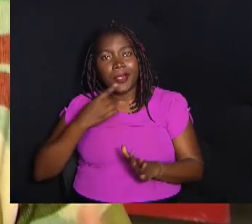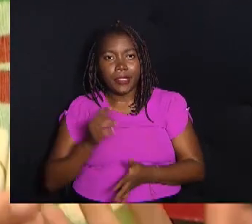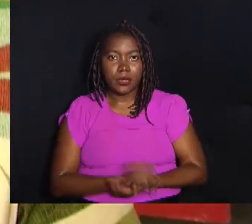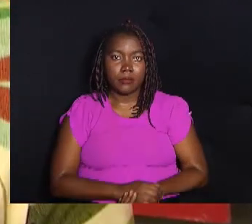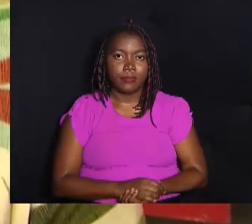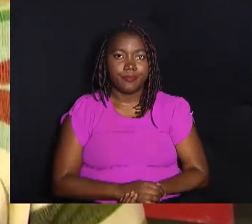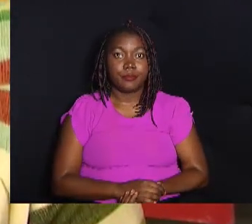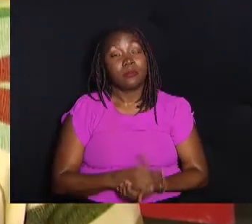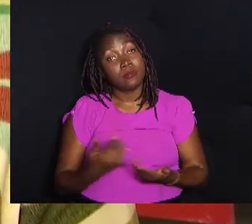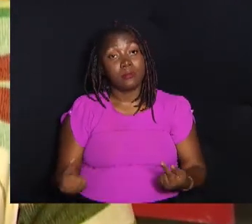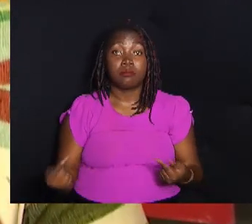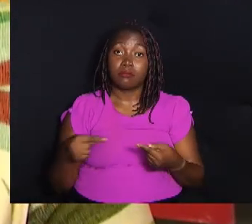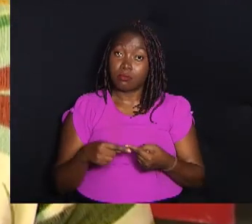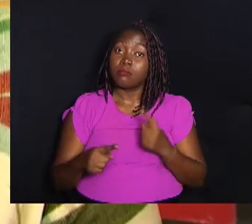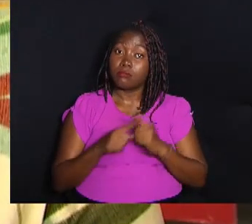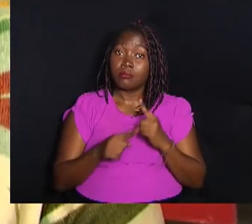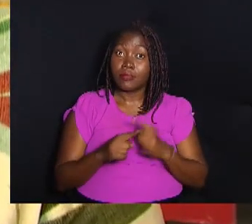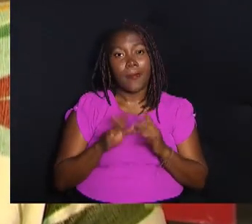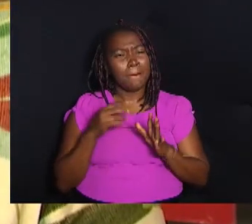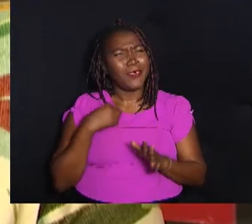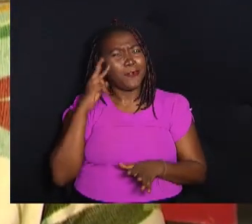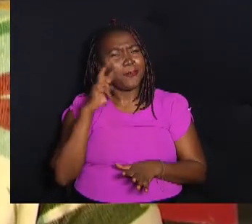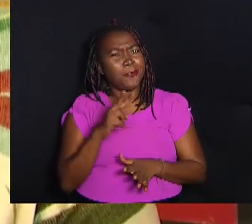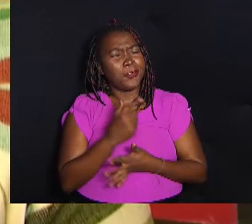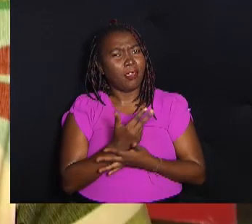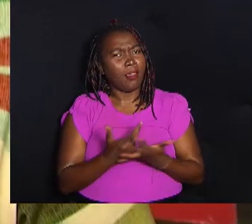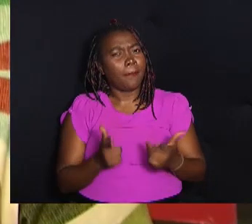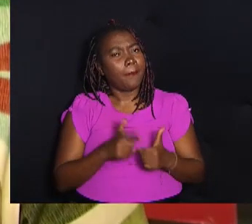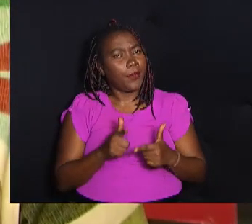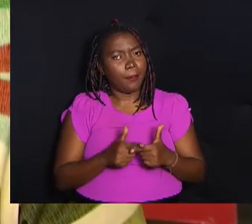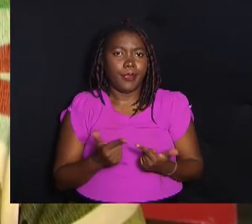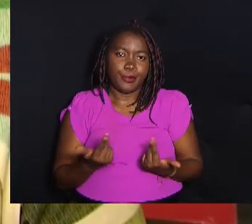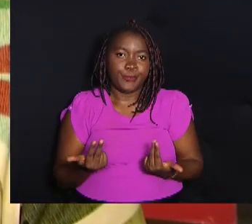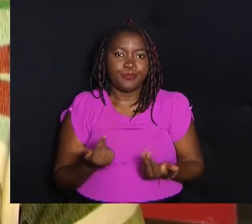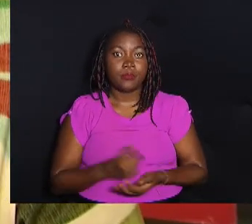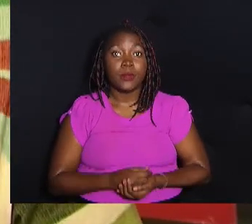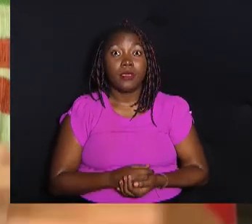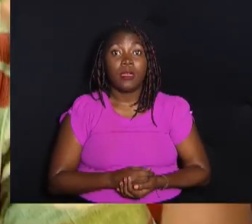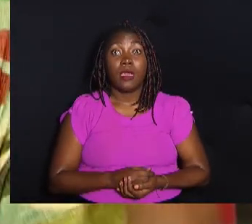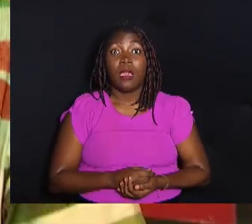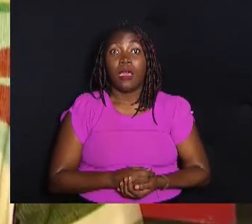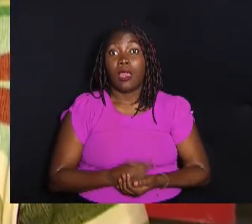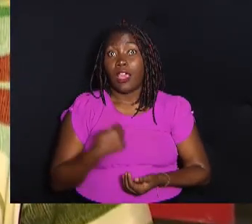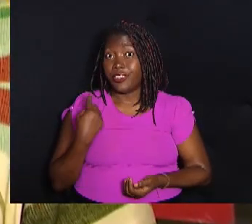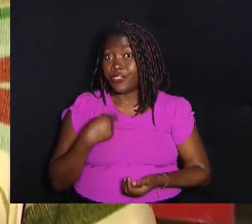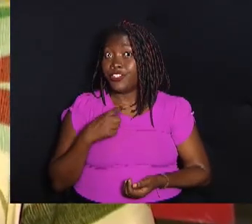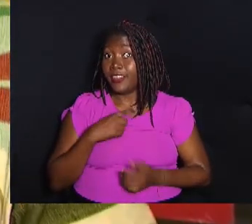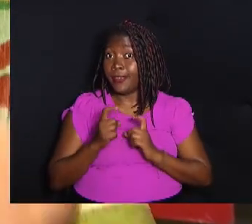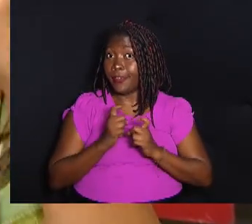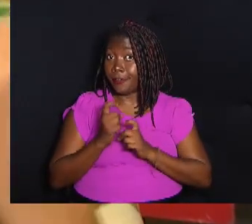Então nesse sentido é positivo Mas eu vejo uma série de problemas também né Eh a gente eh teve a discussão